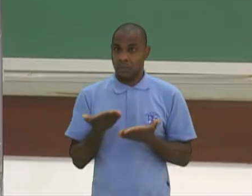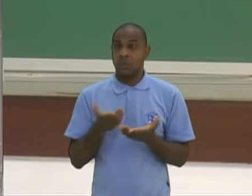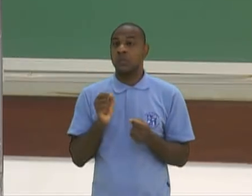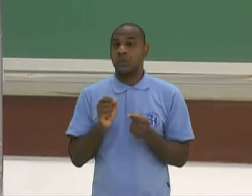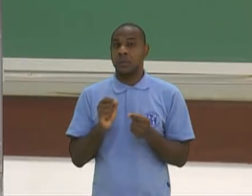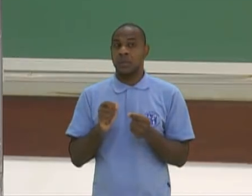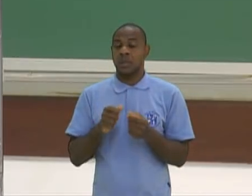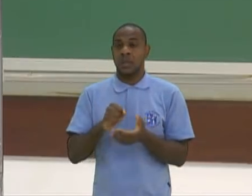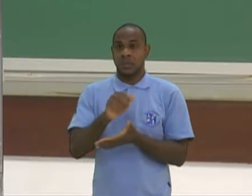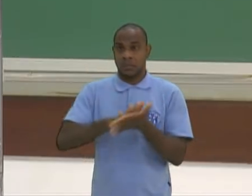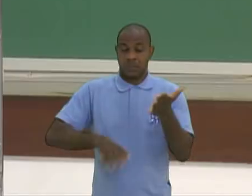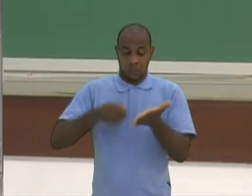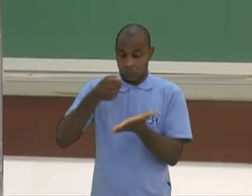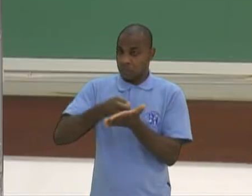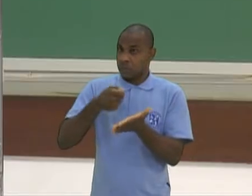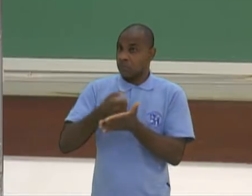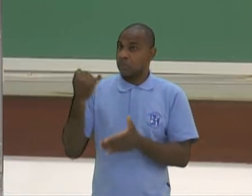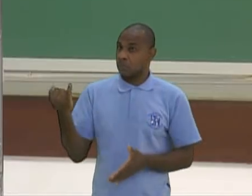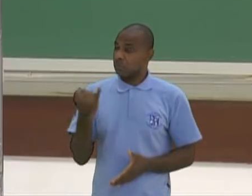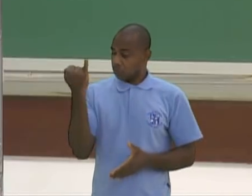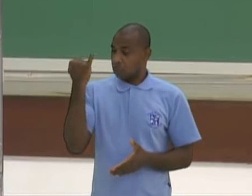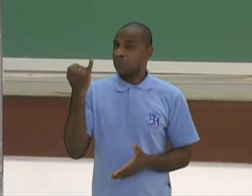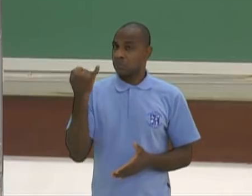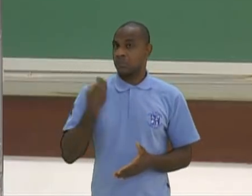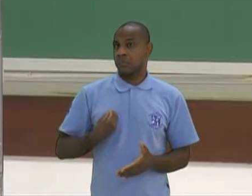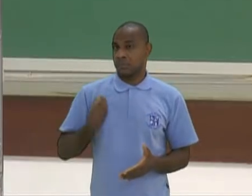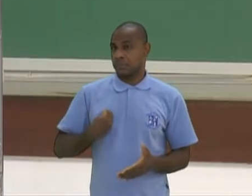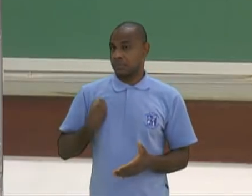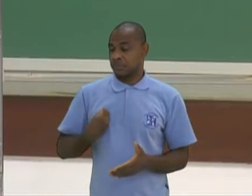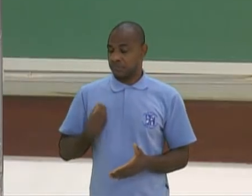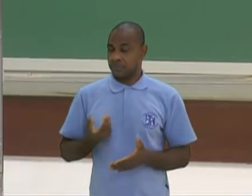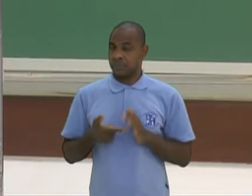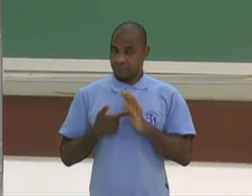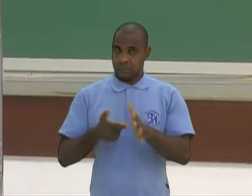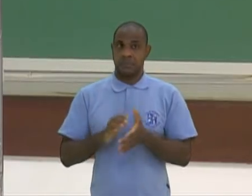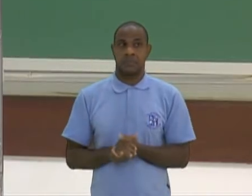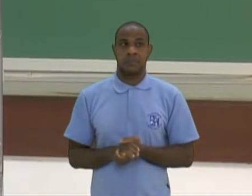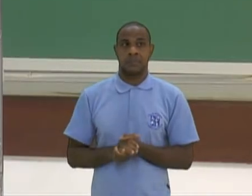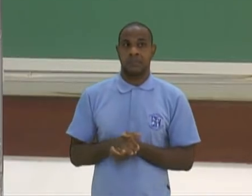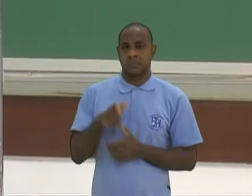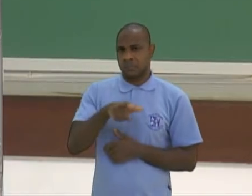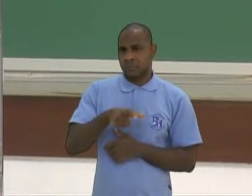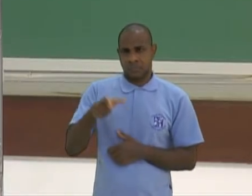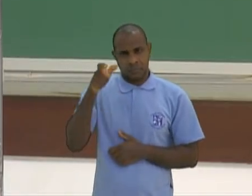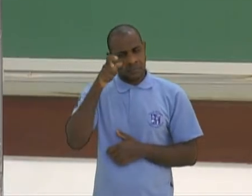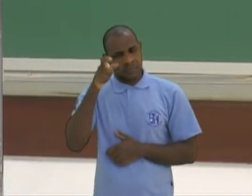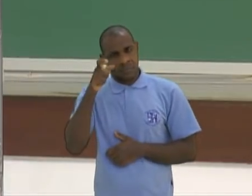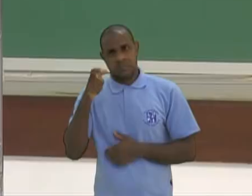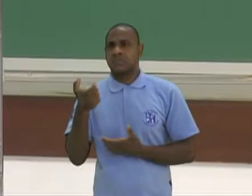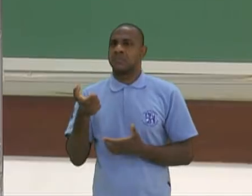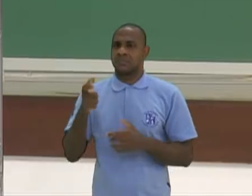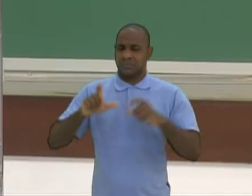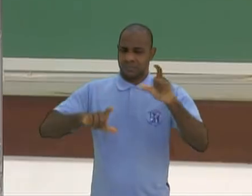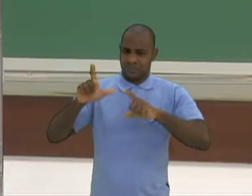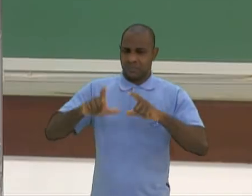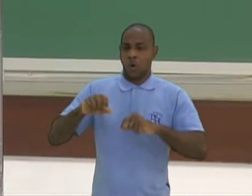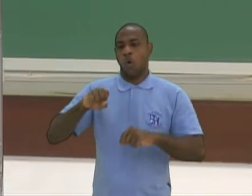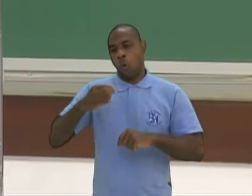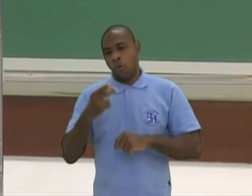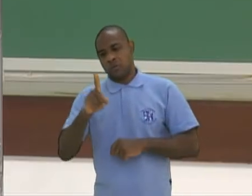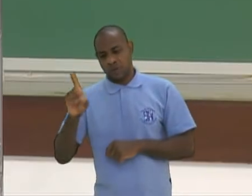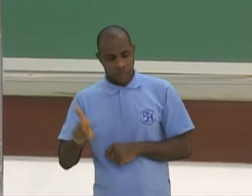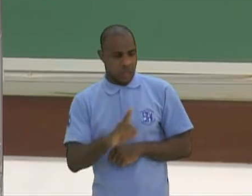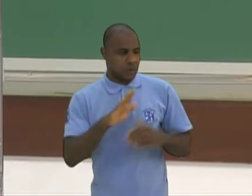façam as atividades, que é muito importante, ok? Você assiste as aulas pela televisão, você pega o material impresso do colégio.